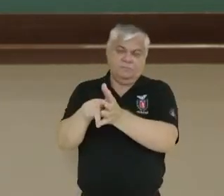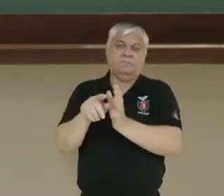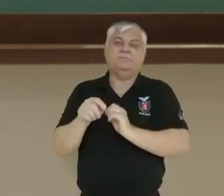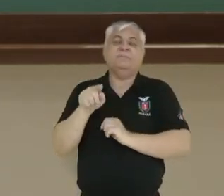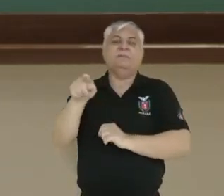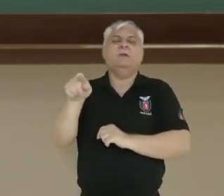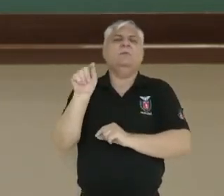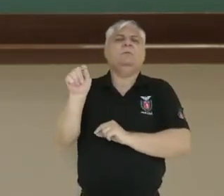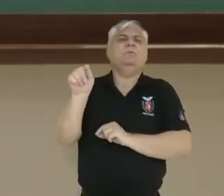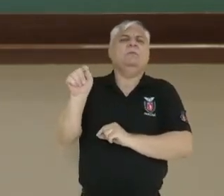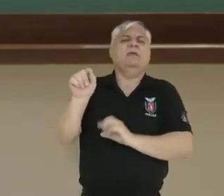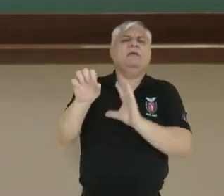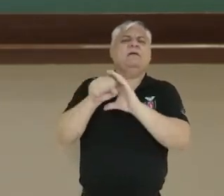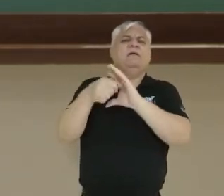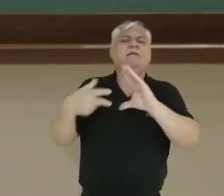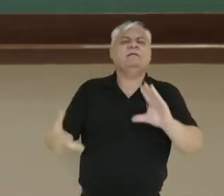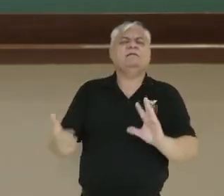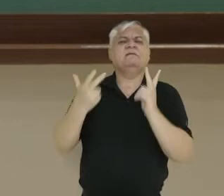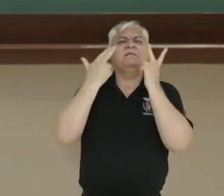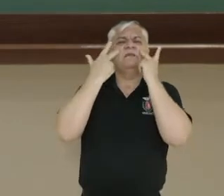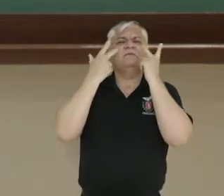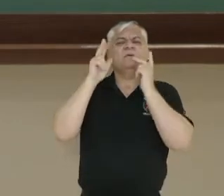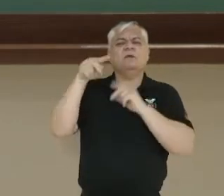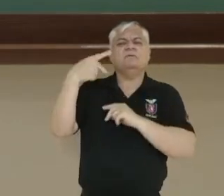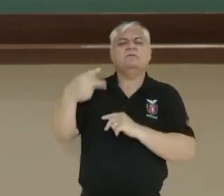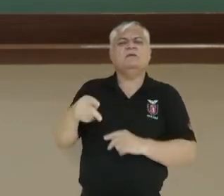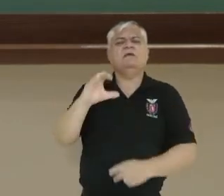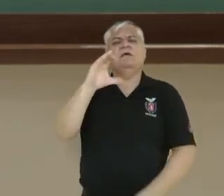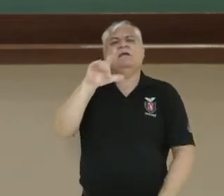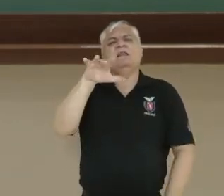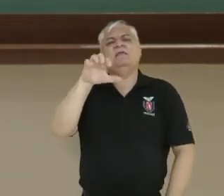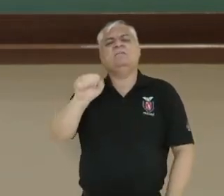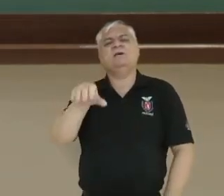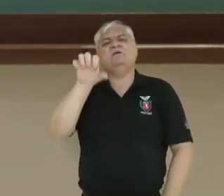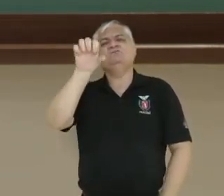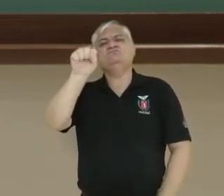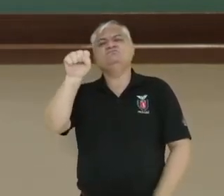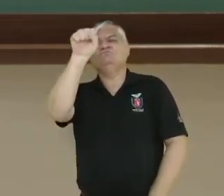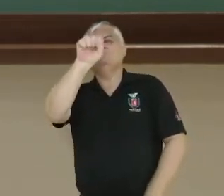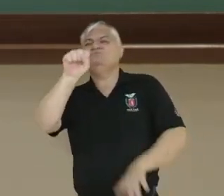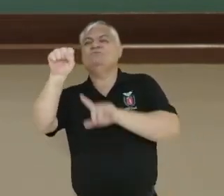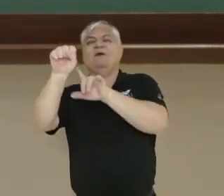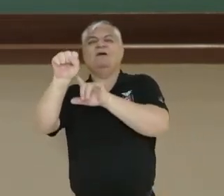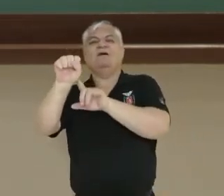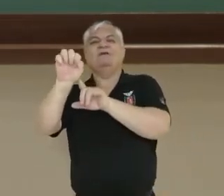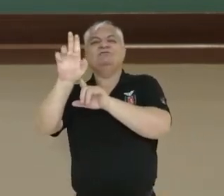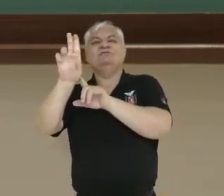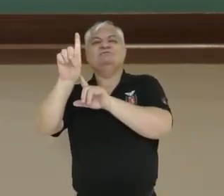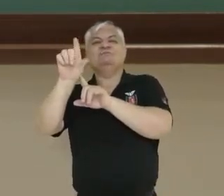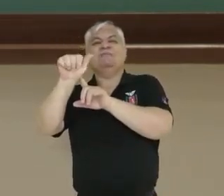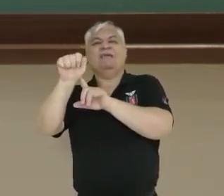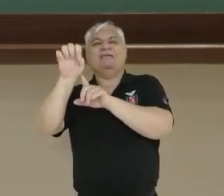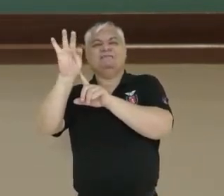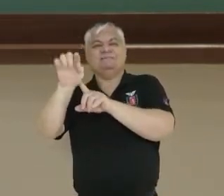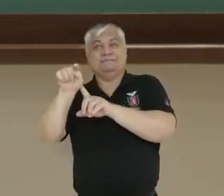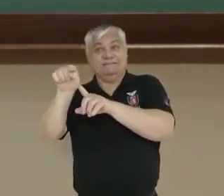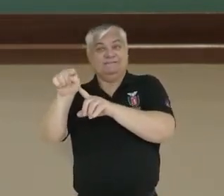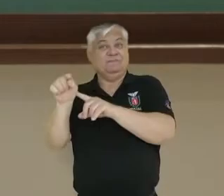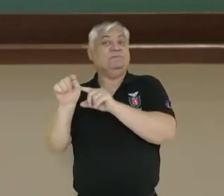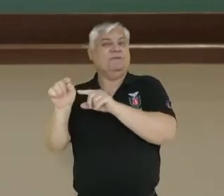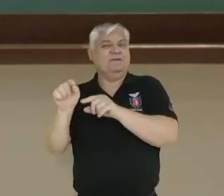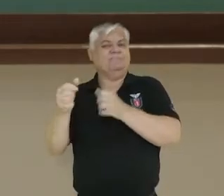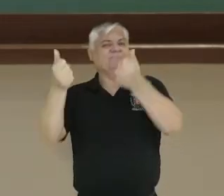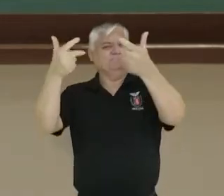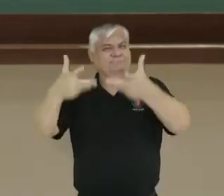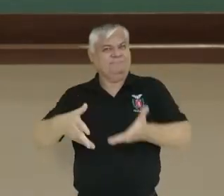naturalmente, quais são as características climáticas da região sudeste do Brasil? É o que nós vamos pensar juntos a partir de